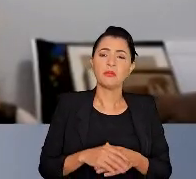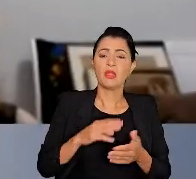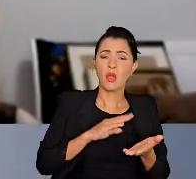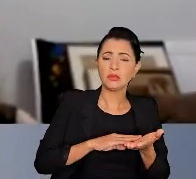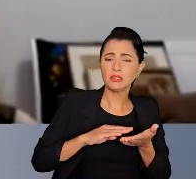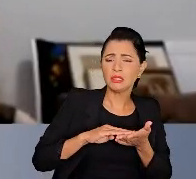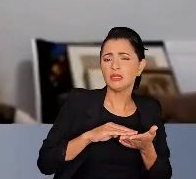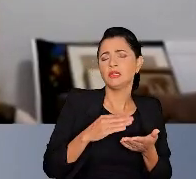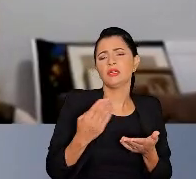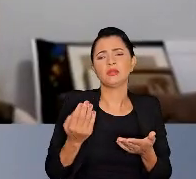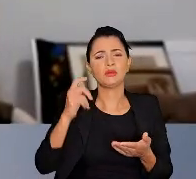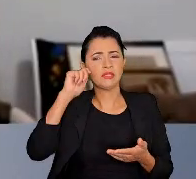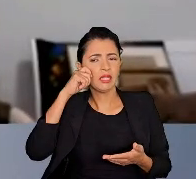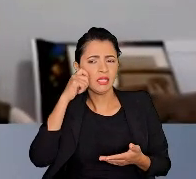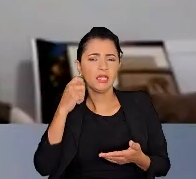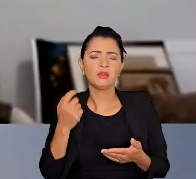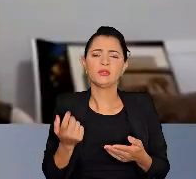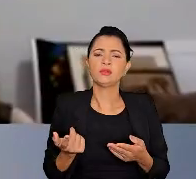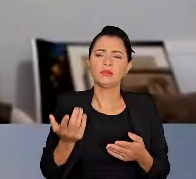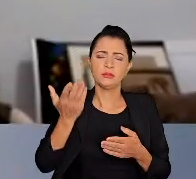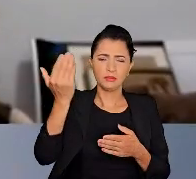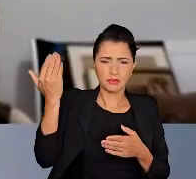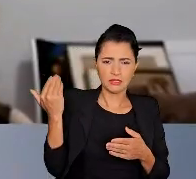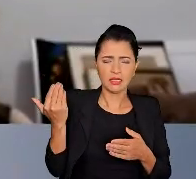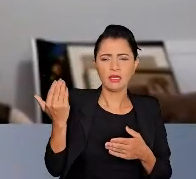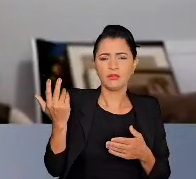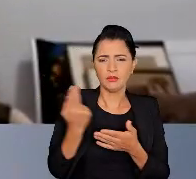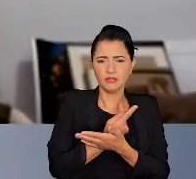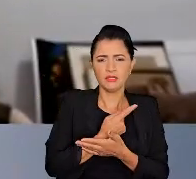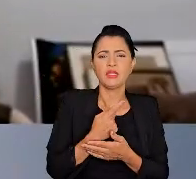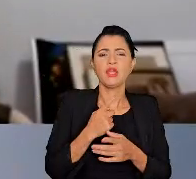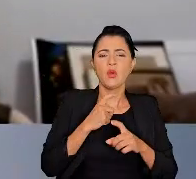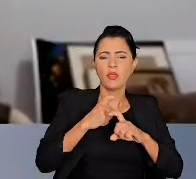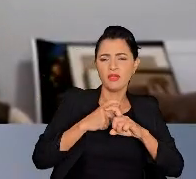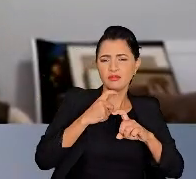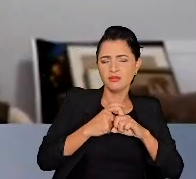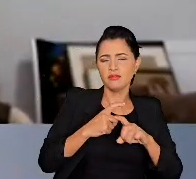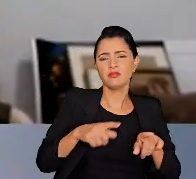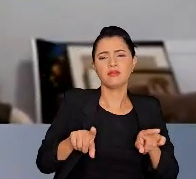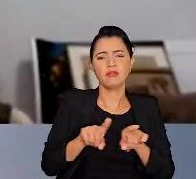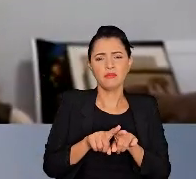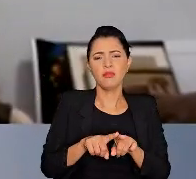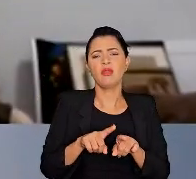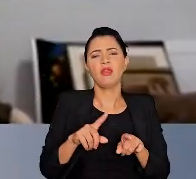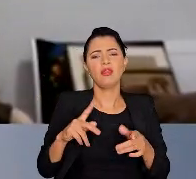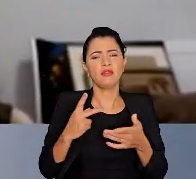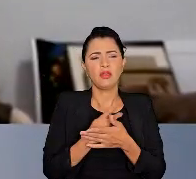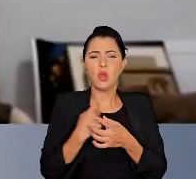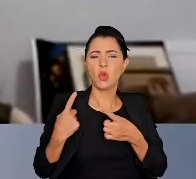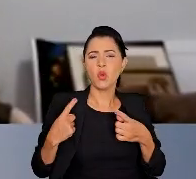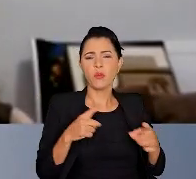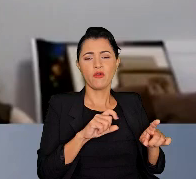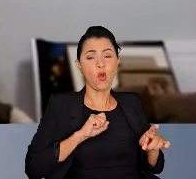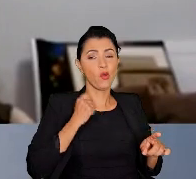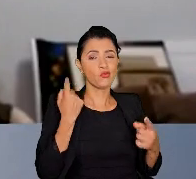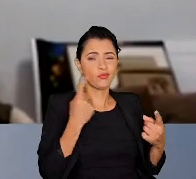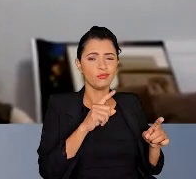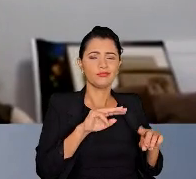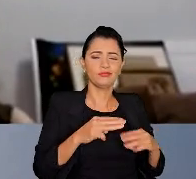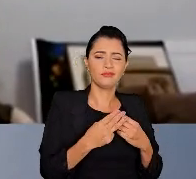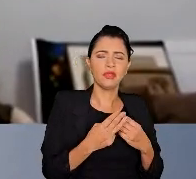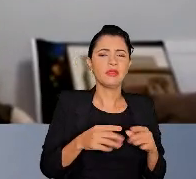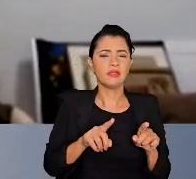ciganos, na época do nazista, né, muito fortemente aos judeus, mas não só, também